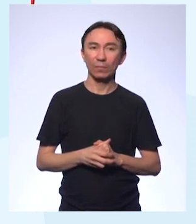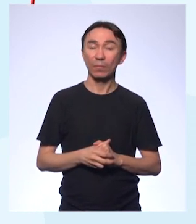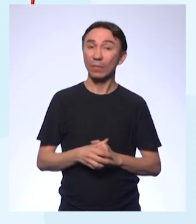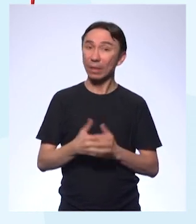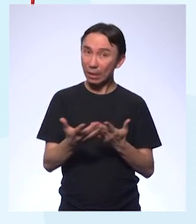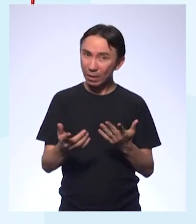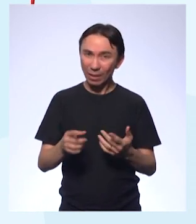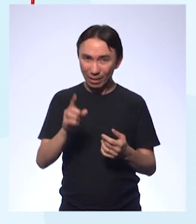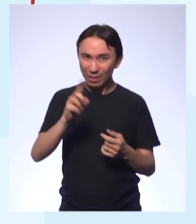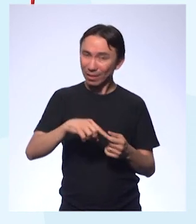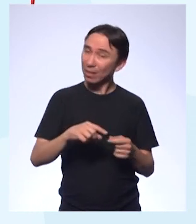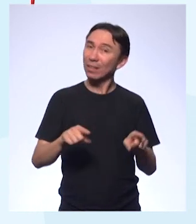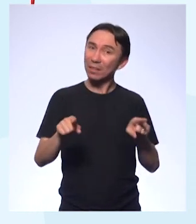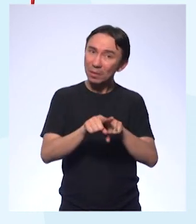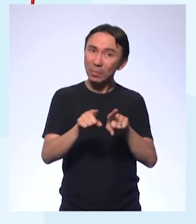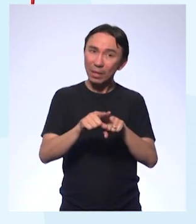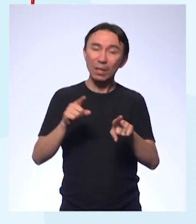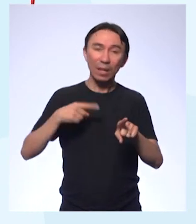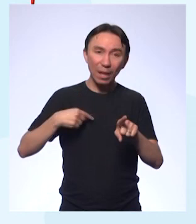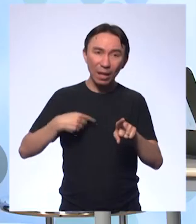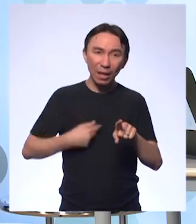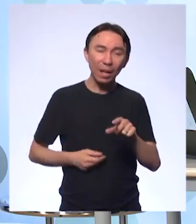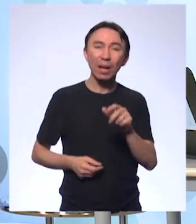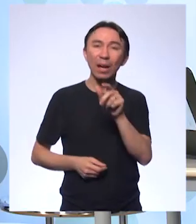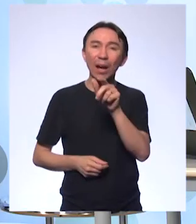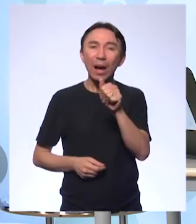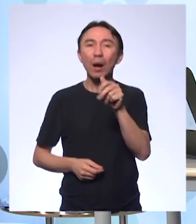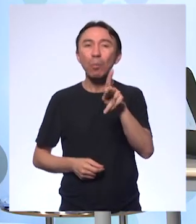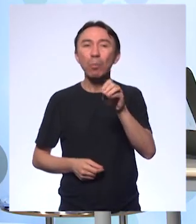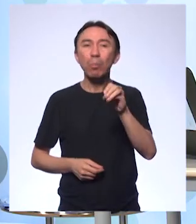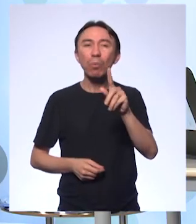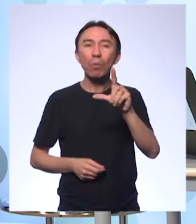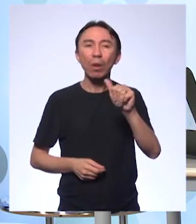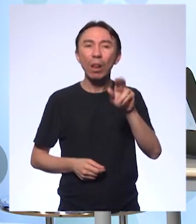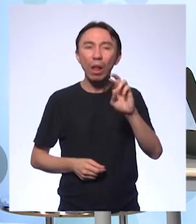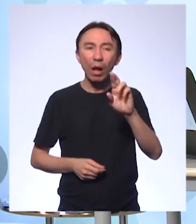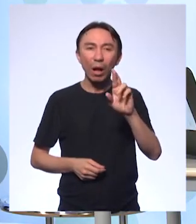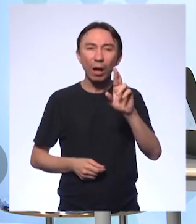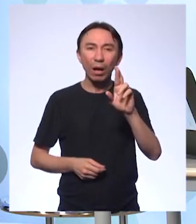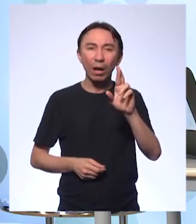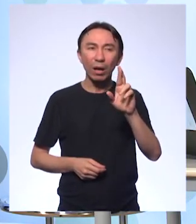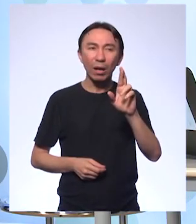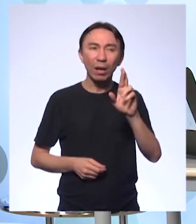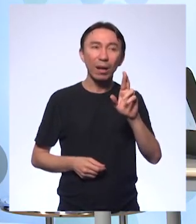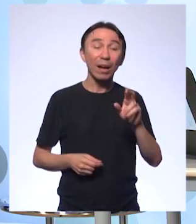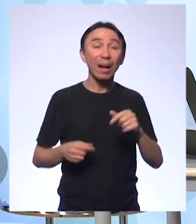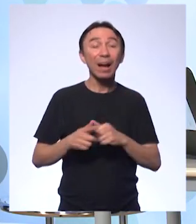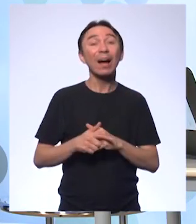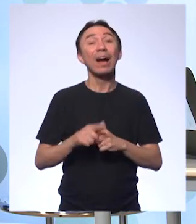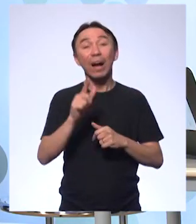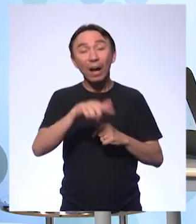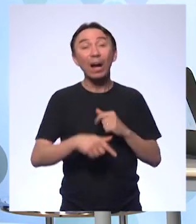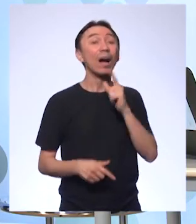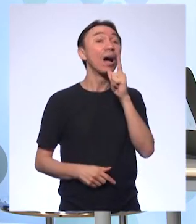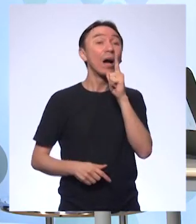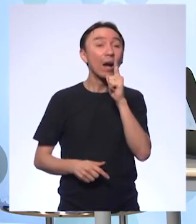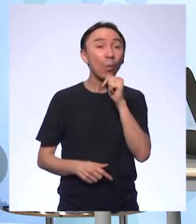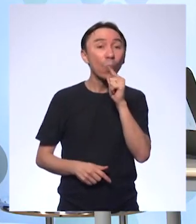apolar. Lembram disso, pessoal? Acho que sim, né? Aqui a solução aquosa, ele vai ser o